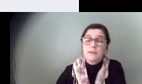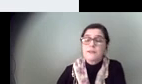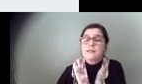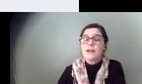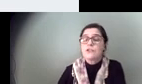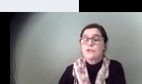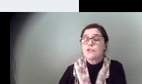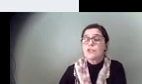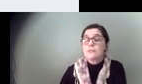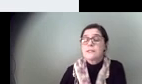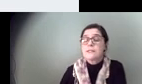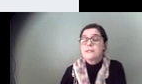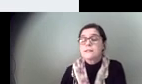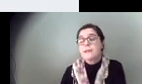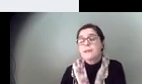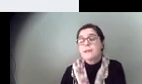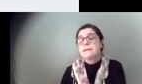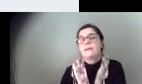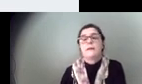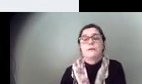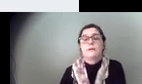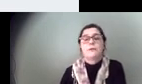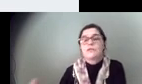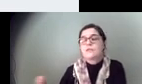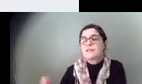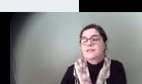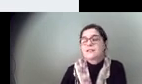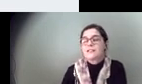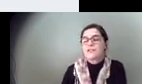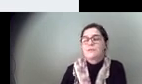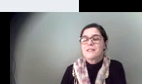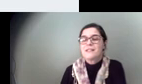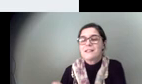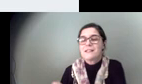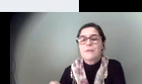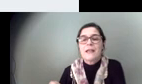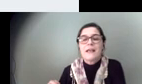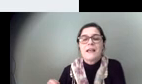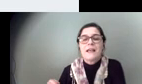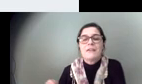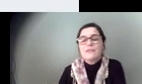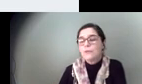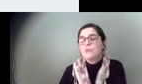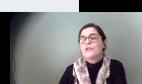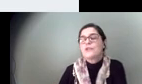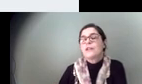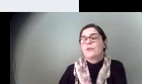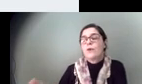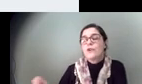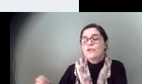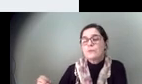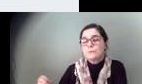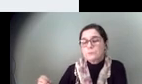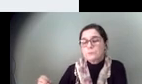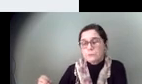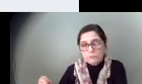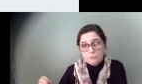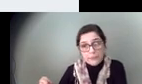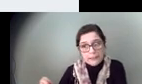né, defasagem, então a gente precisa ser mais certeiro, né, digamos assim. A gente precisa ter um bom